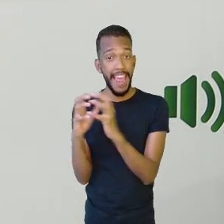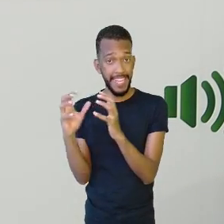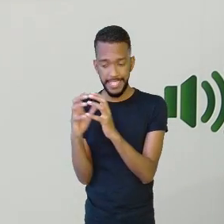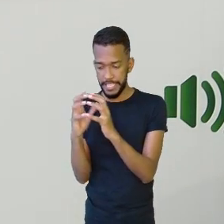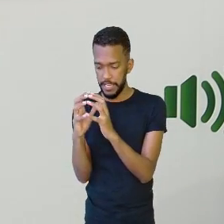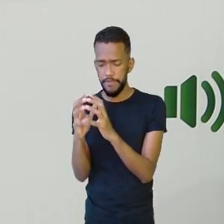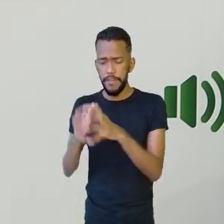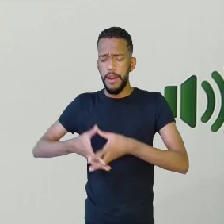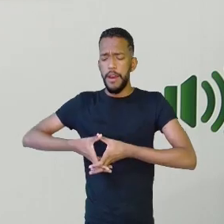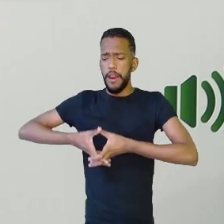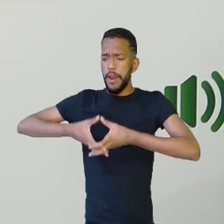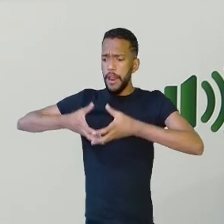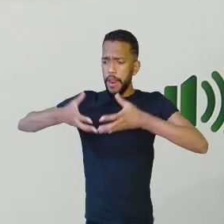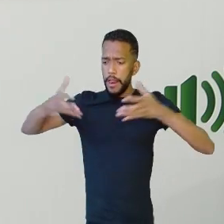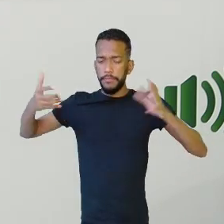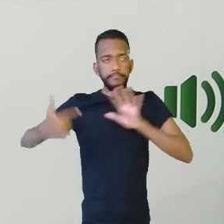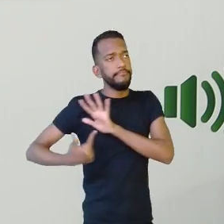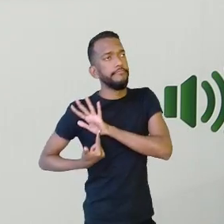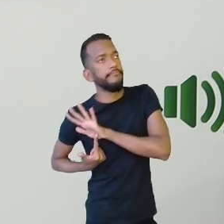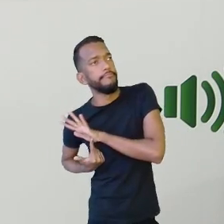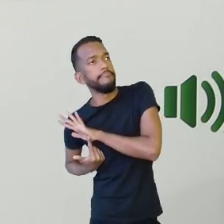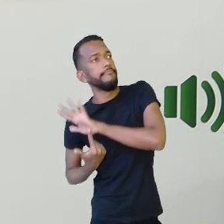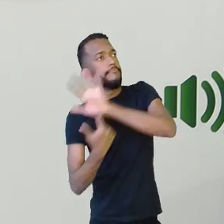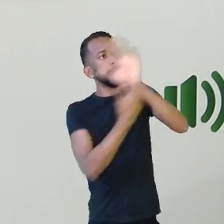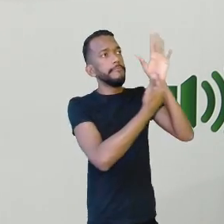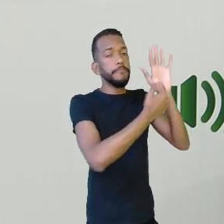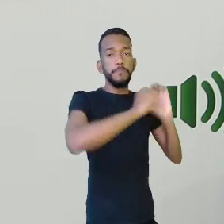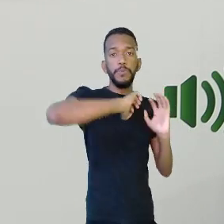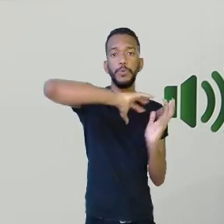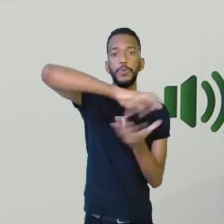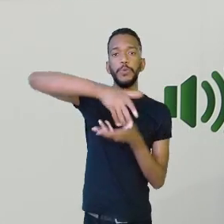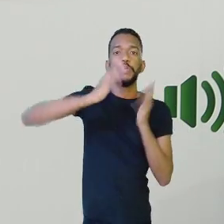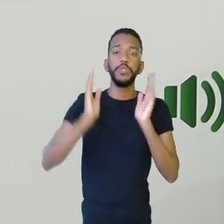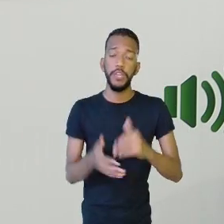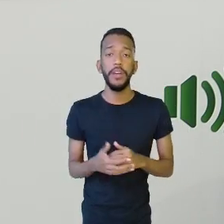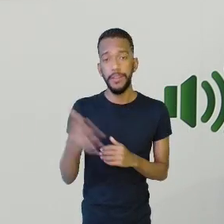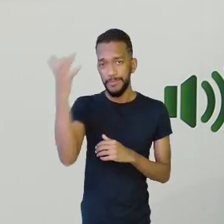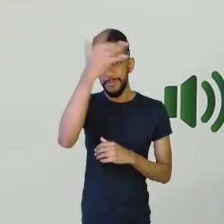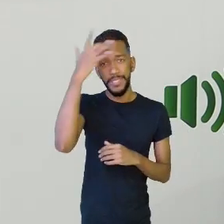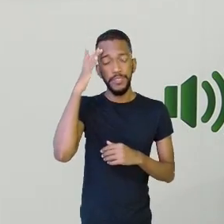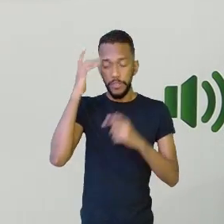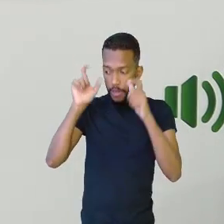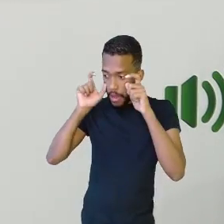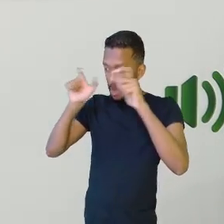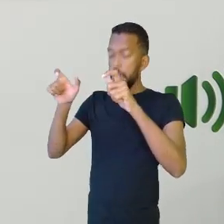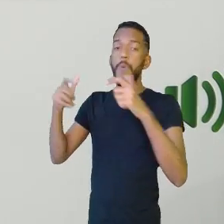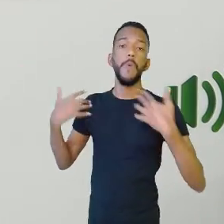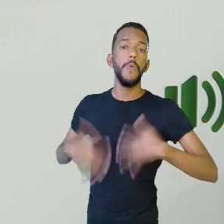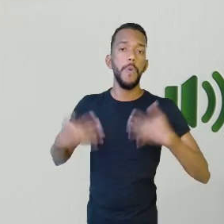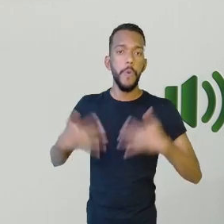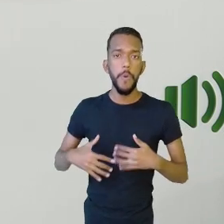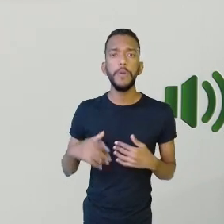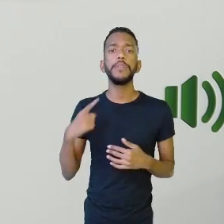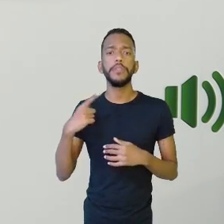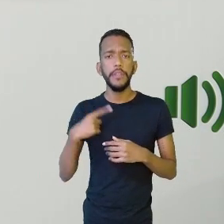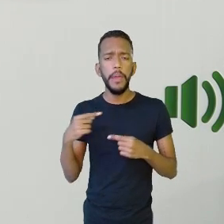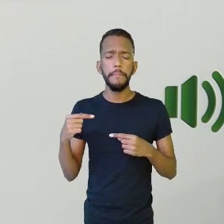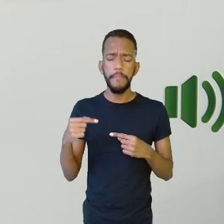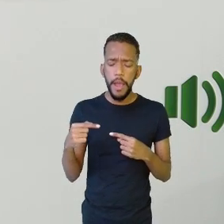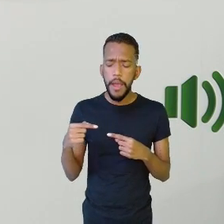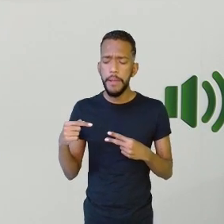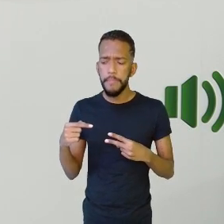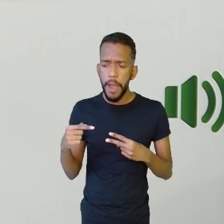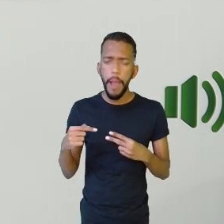para o mundo se revelou. As pessoas apareceu. E aos pouquinhos, com todos esses ideais,